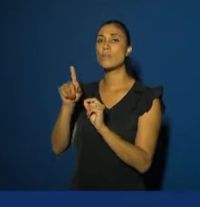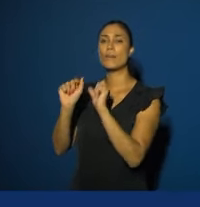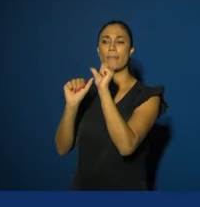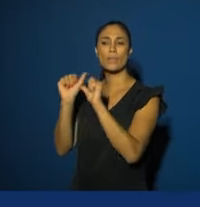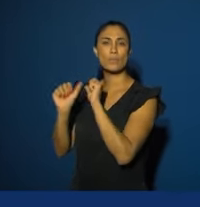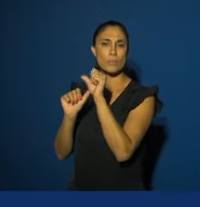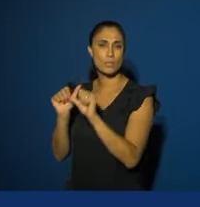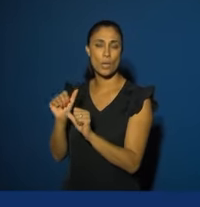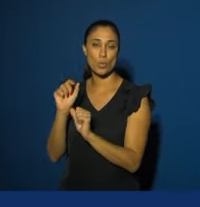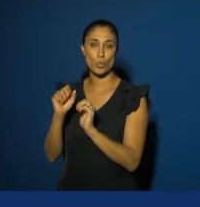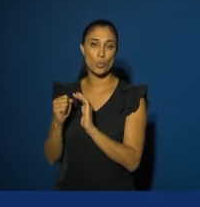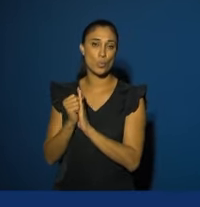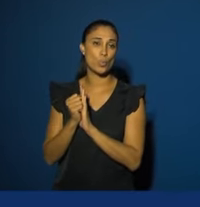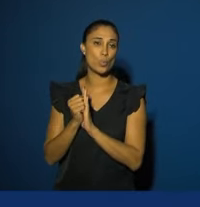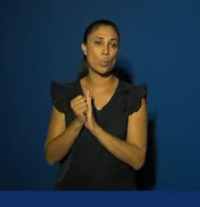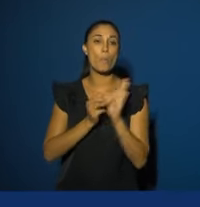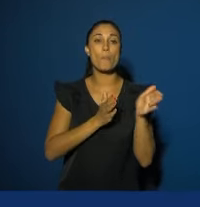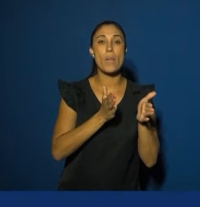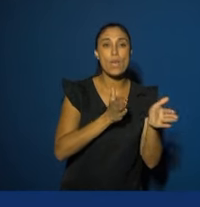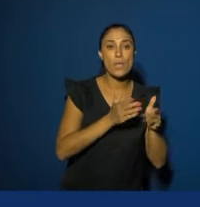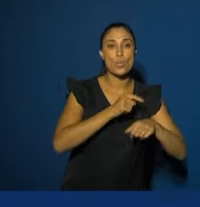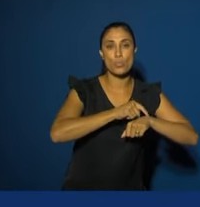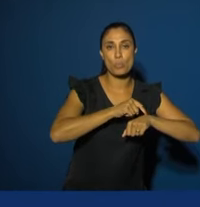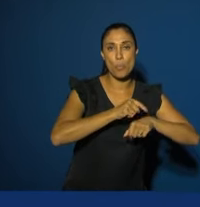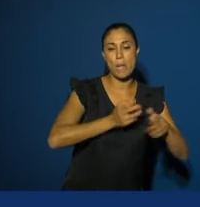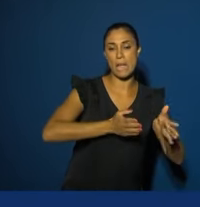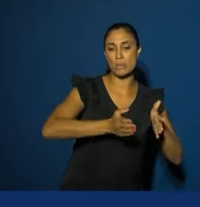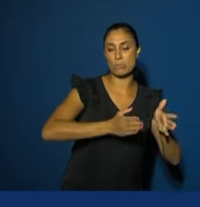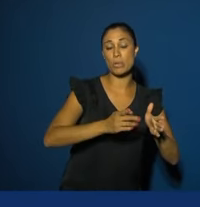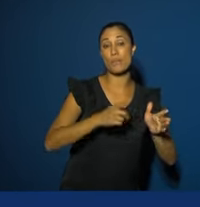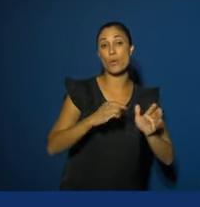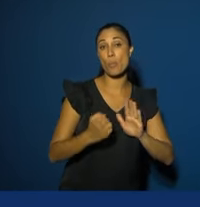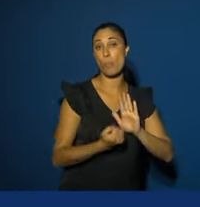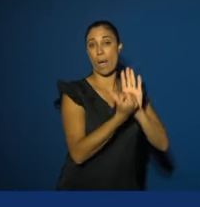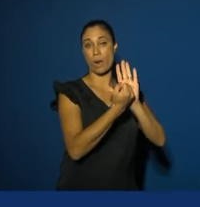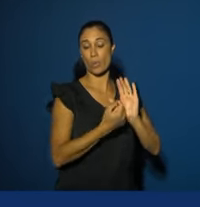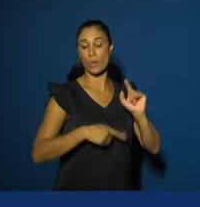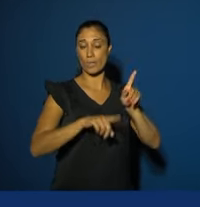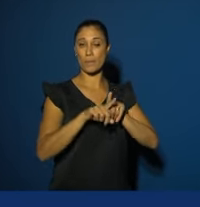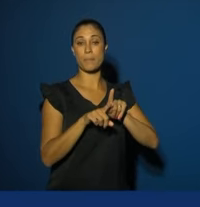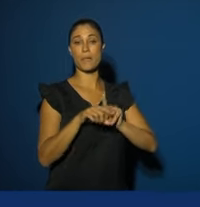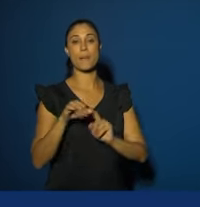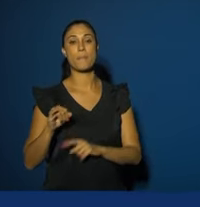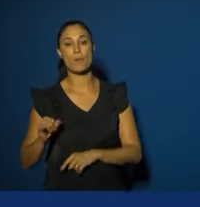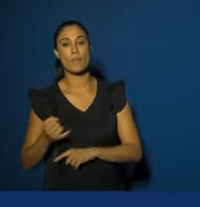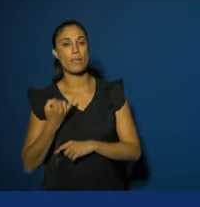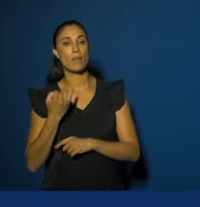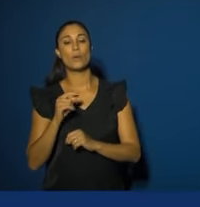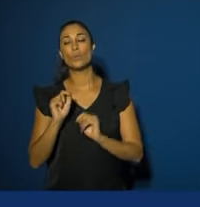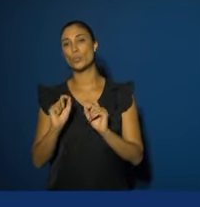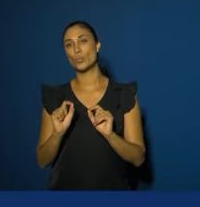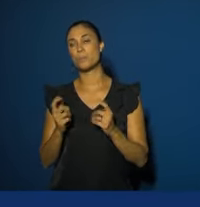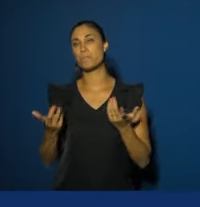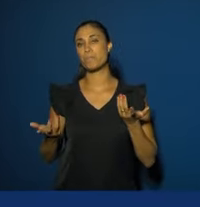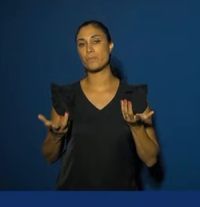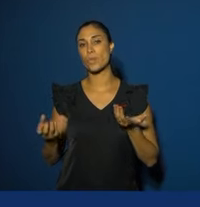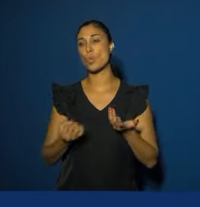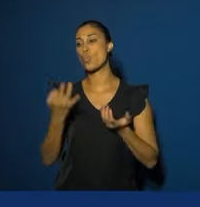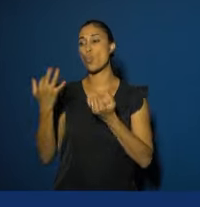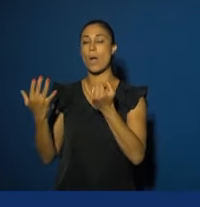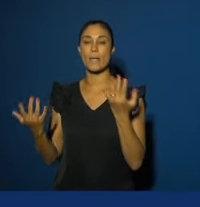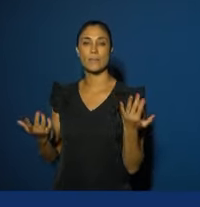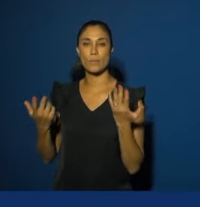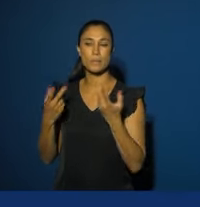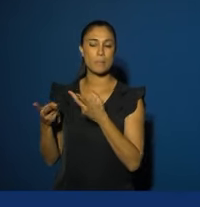transformacional do Marco legal para você né para você digo a igia E aproveitando perguntar também um pouco eh Quais são as